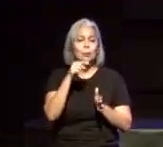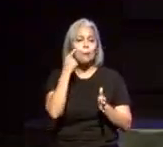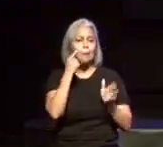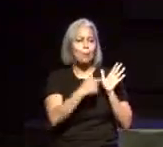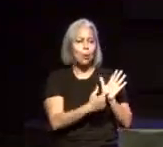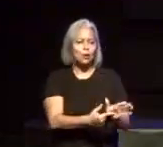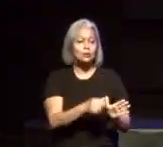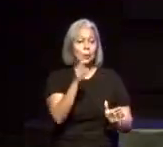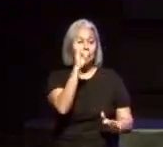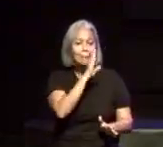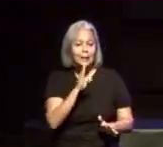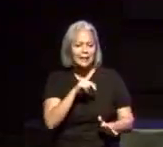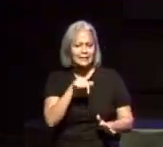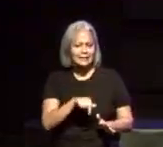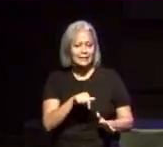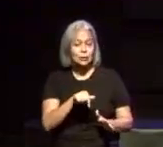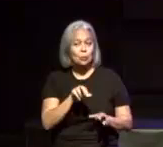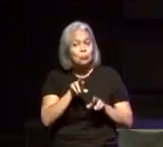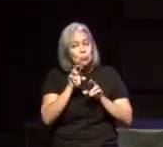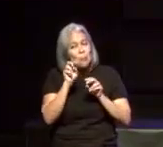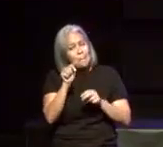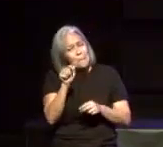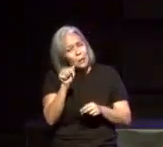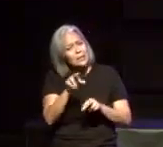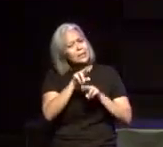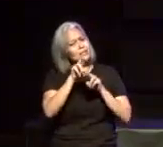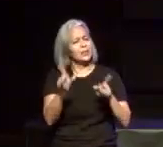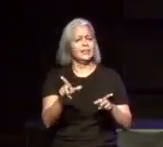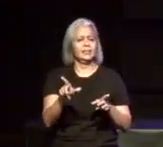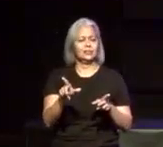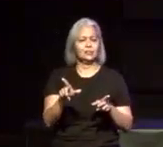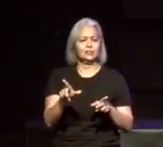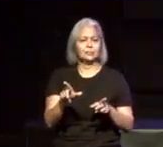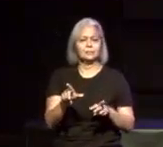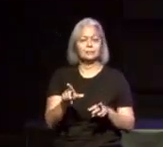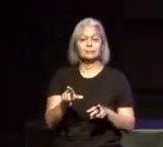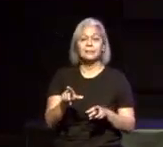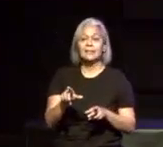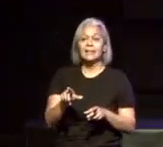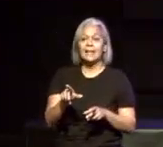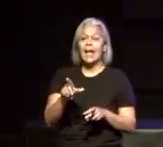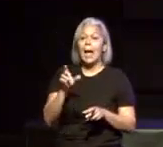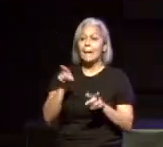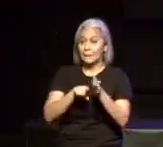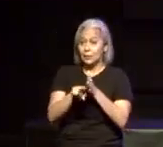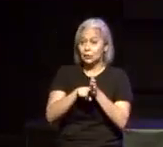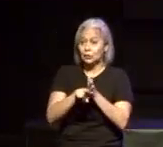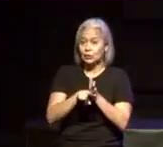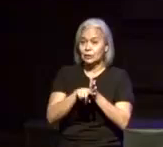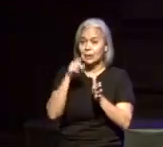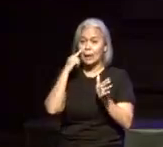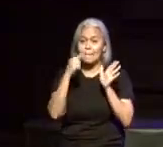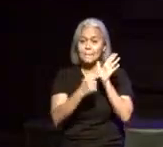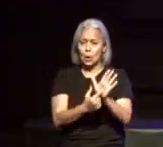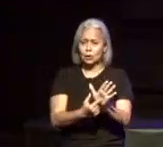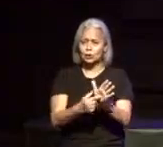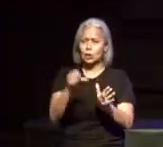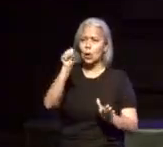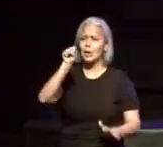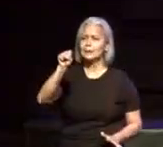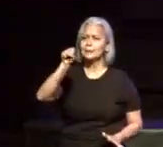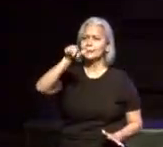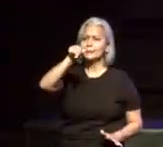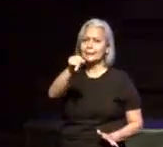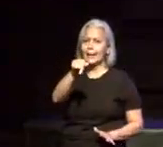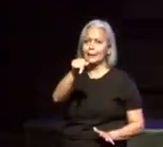que 87% dos cristãos veem os cristãos como convencidos, que 85%